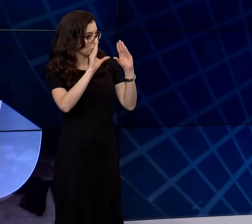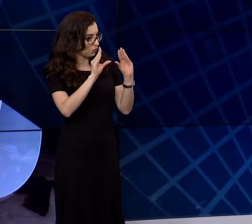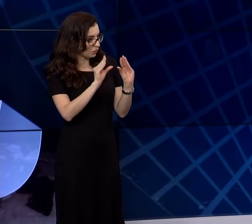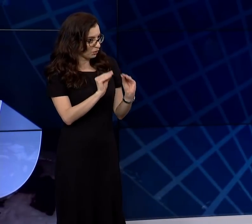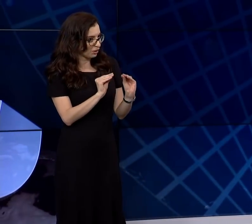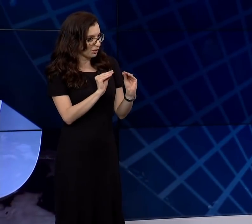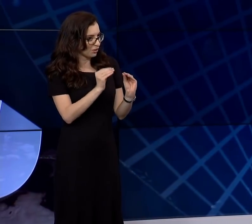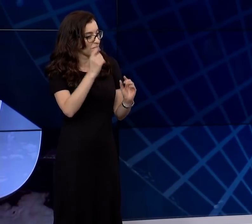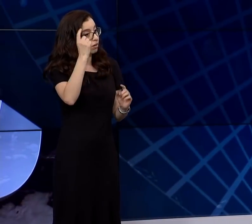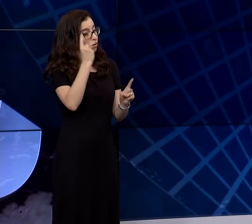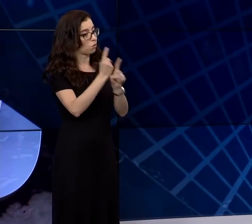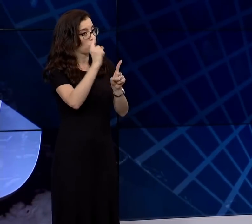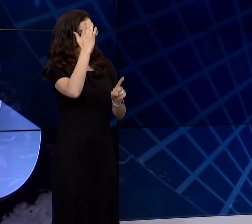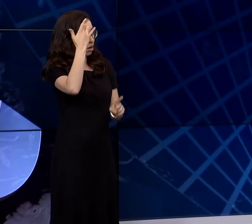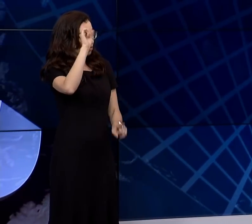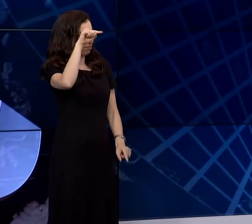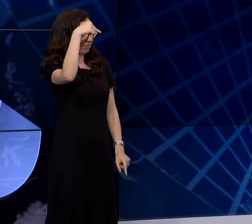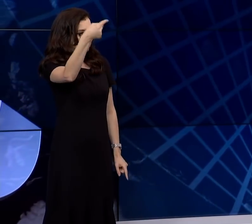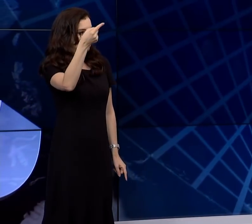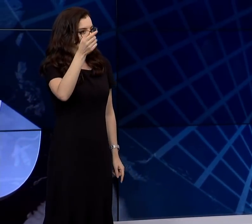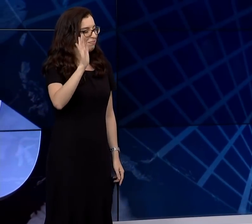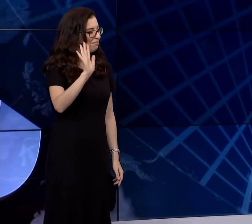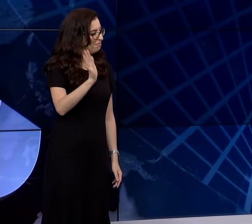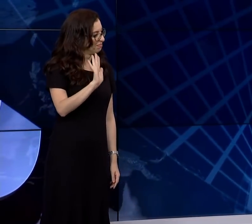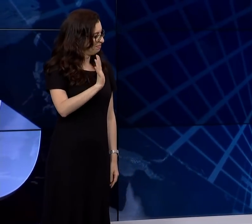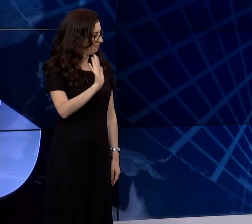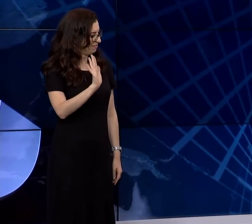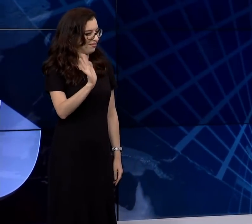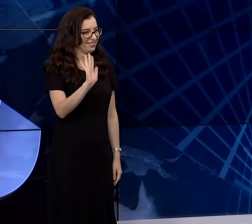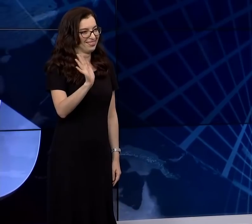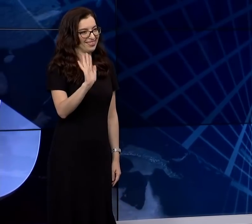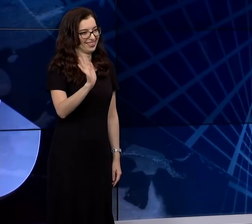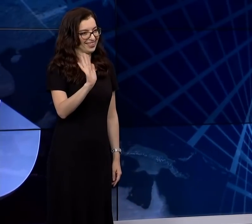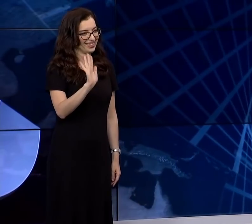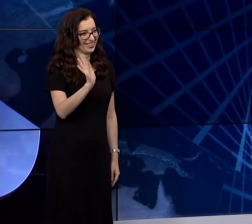segundo presidente do Twitter. Nós